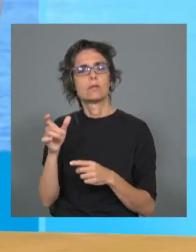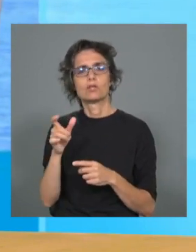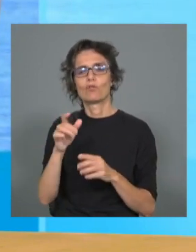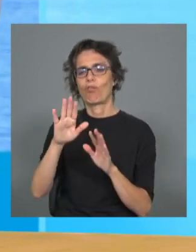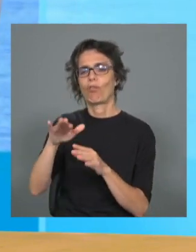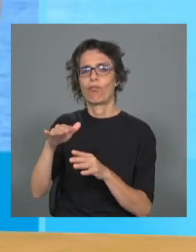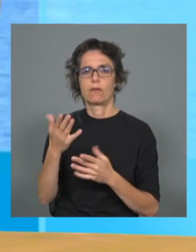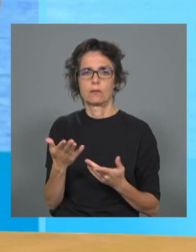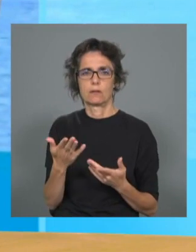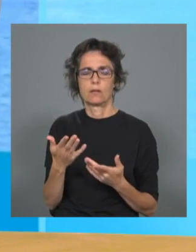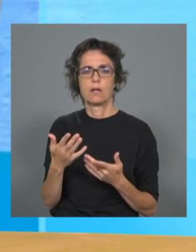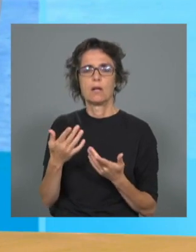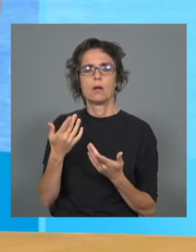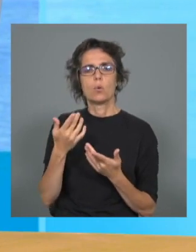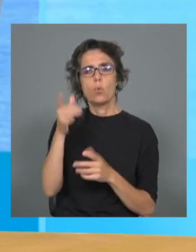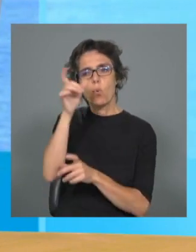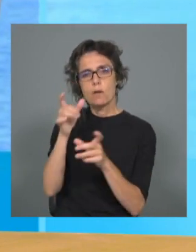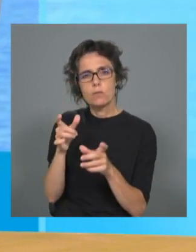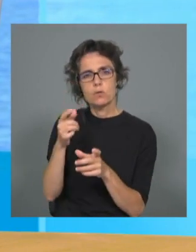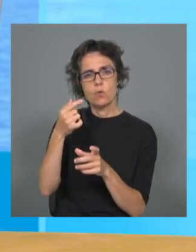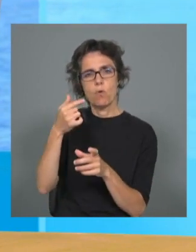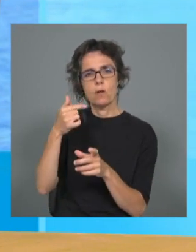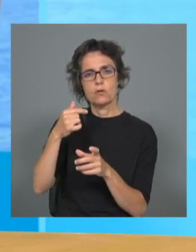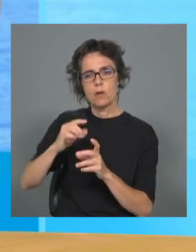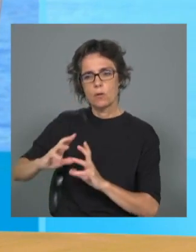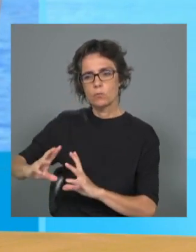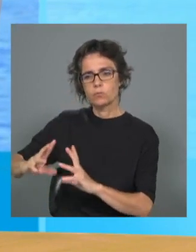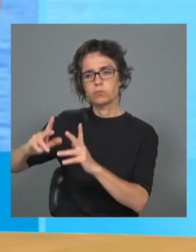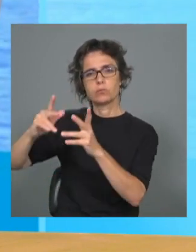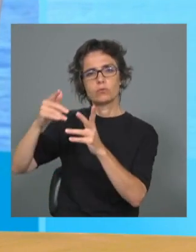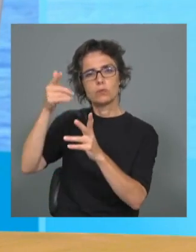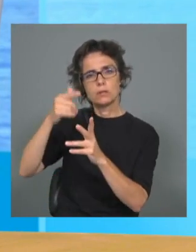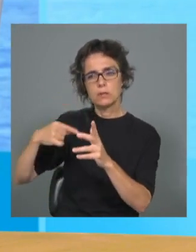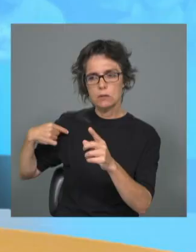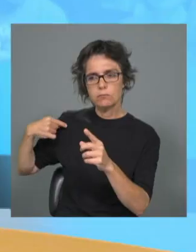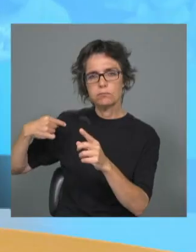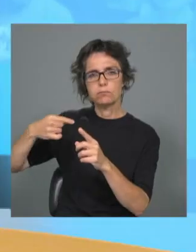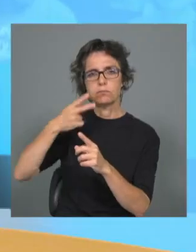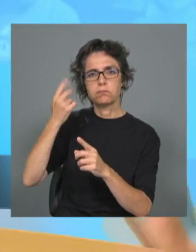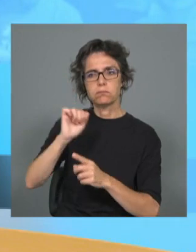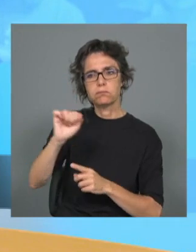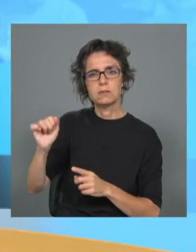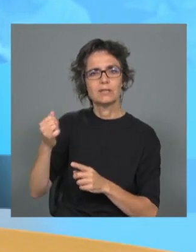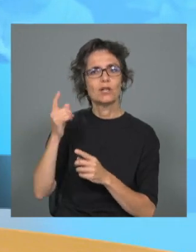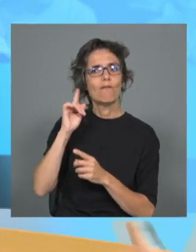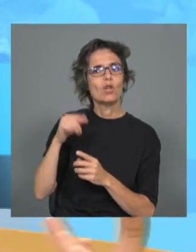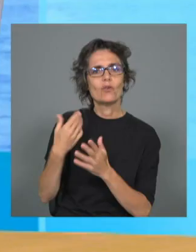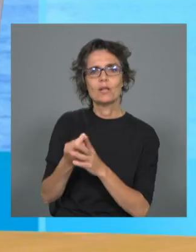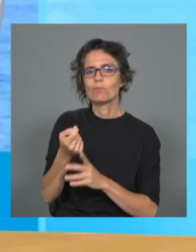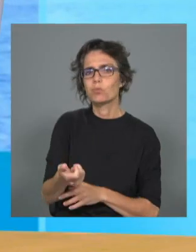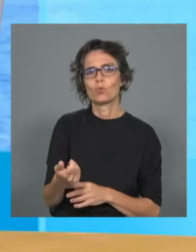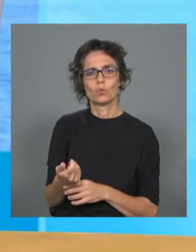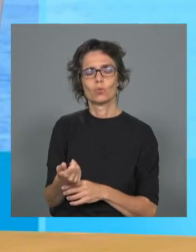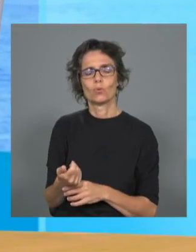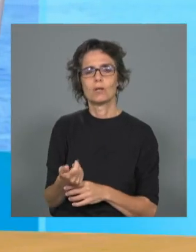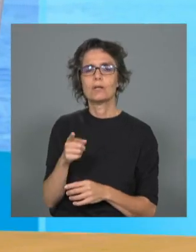imensamente o capital humano da pessoa ao longo do seu ciclo de vida. E, portanto, é preciso percebermos qual é que é o